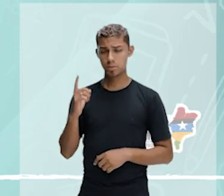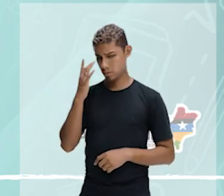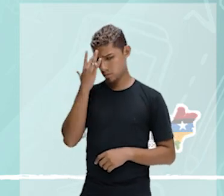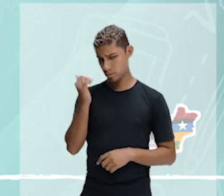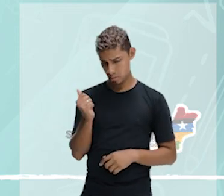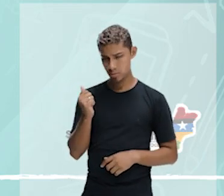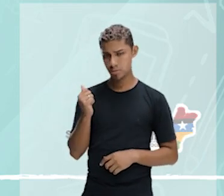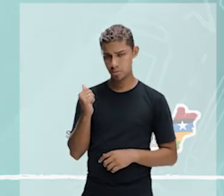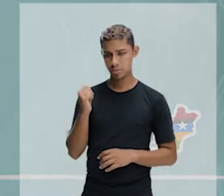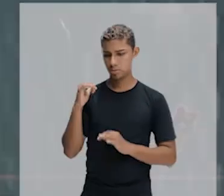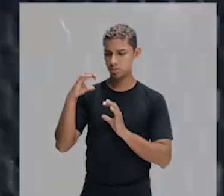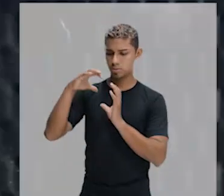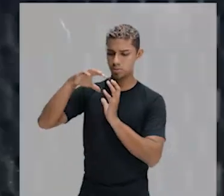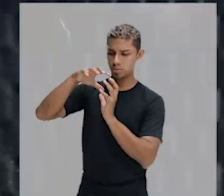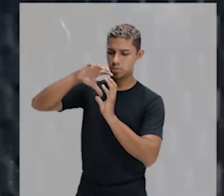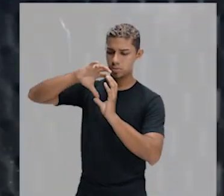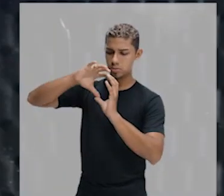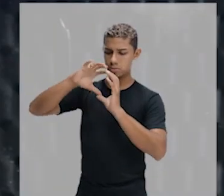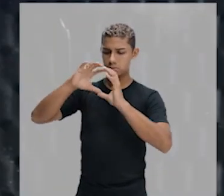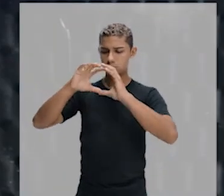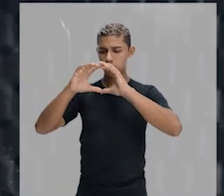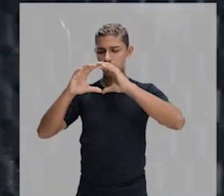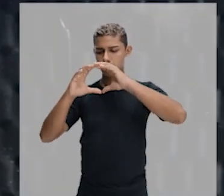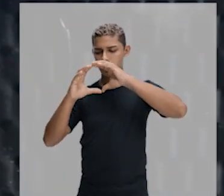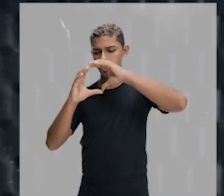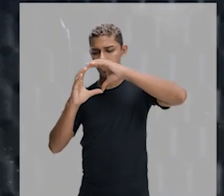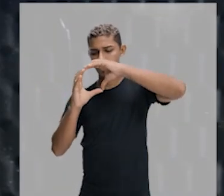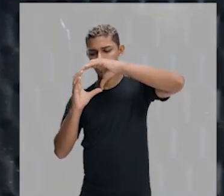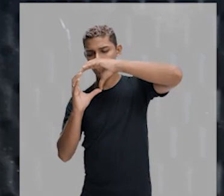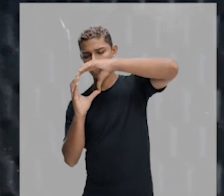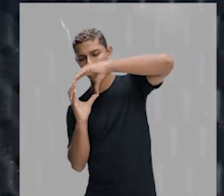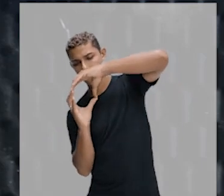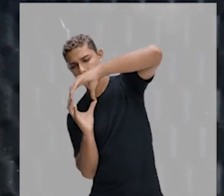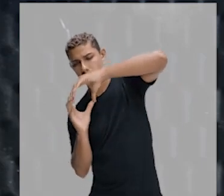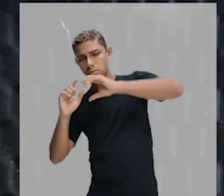tem um movimento, tá certo?